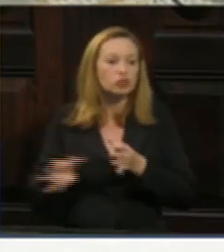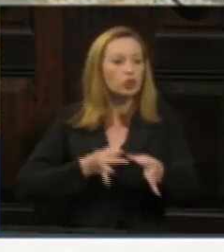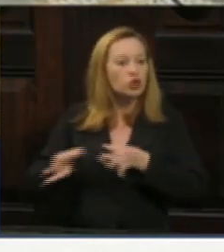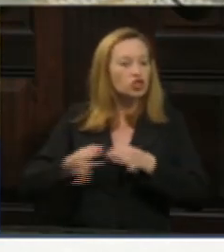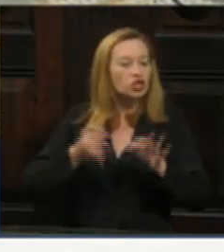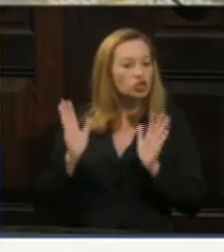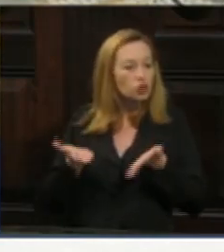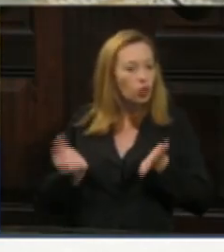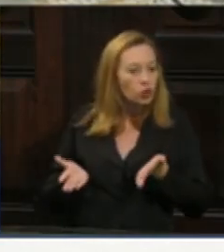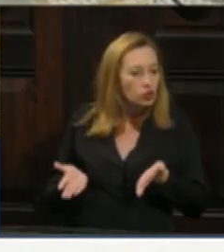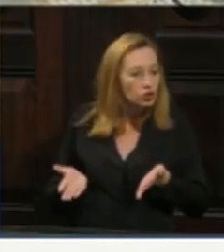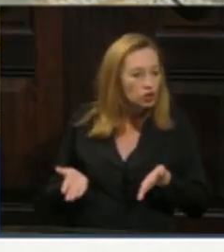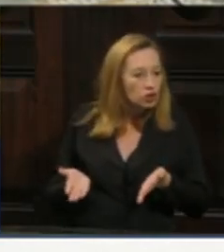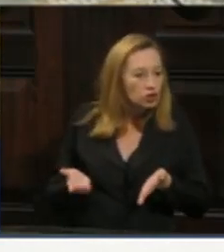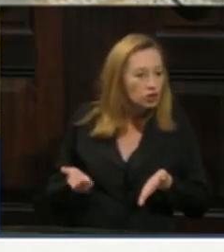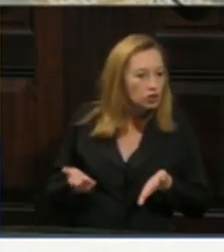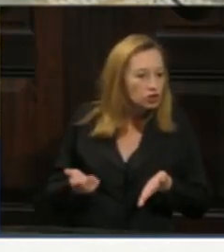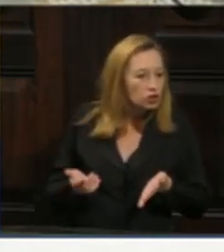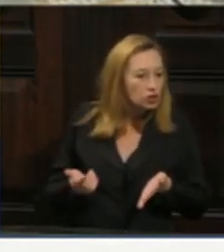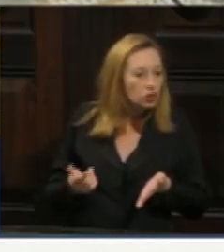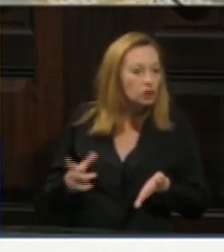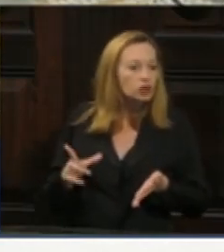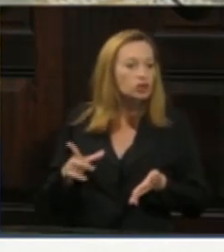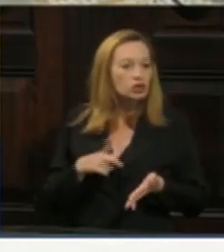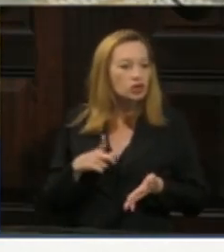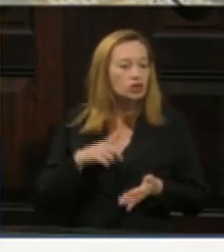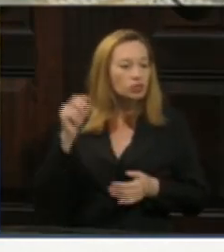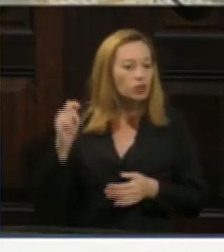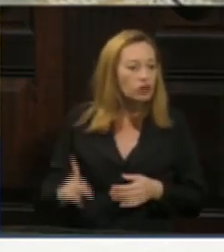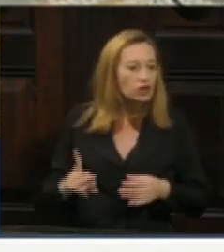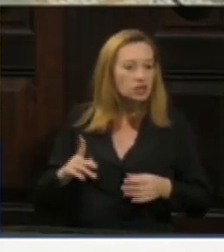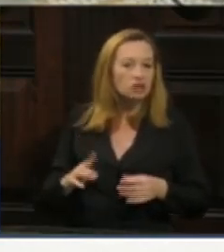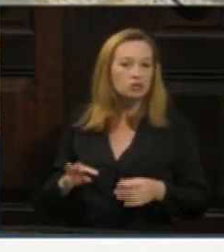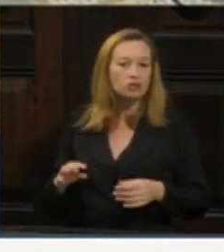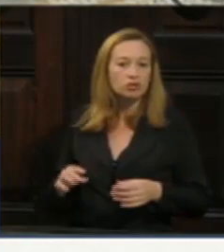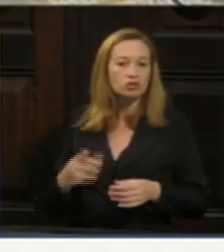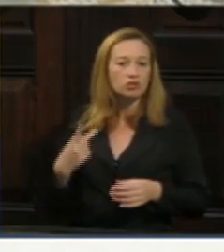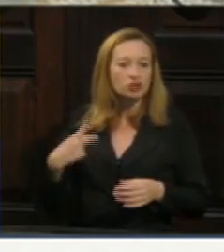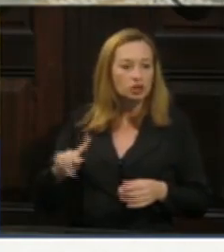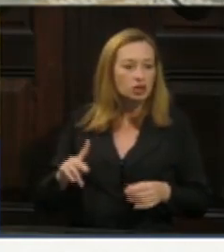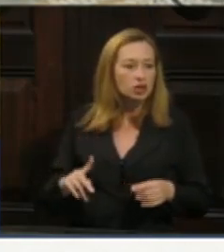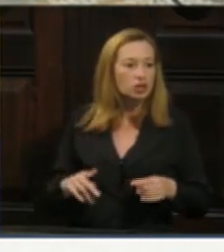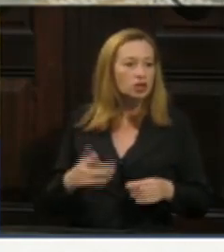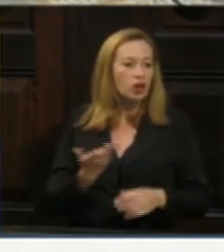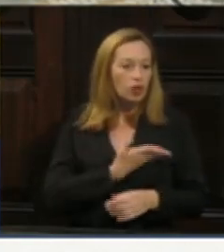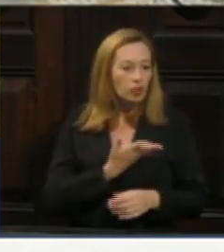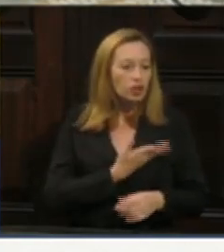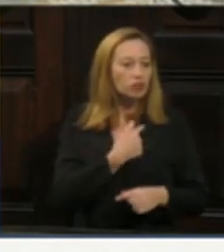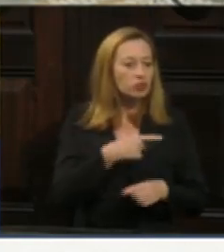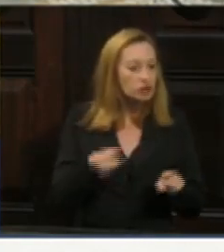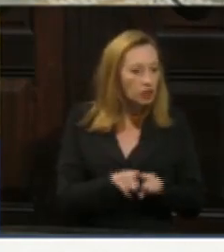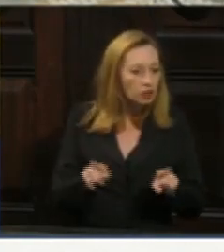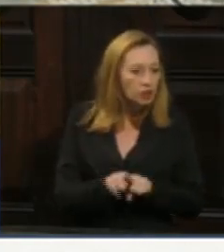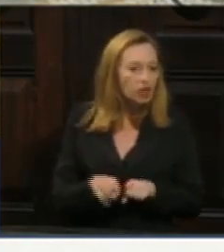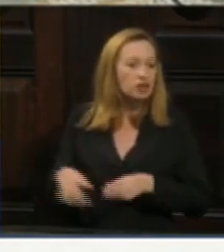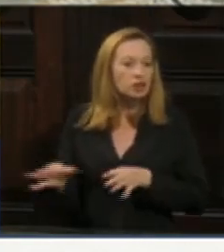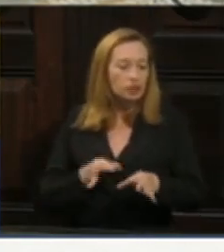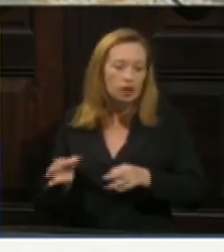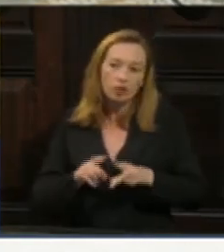sempre estive na oposição. Vossa Excelência me permite rapidíssima parte. Pois